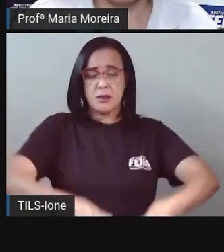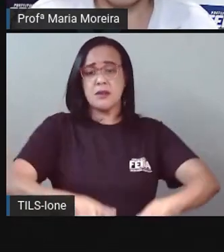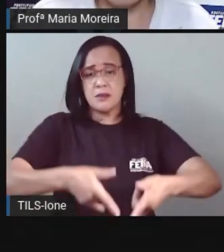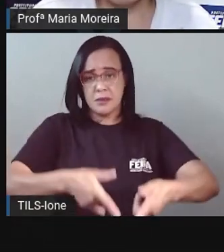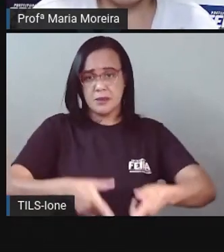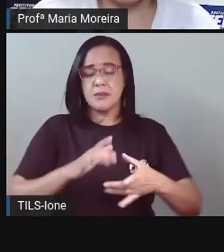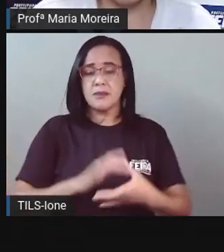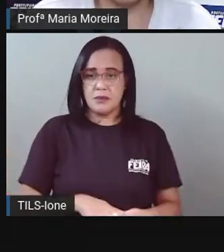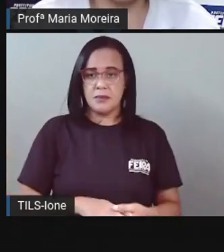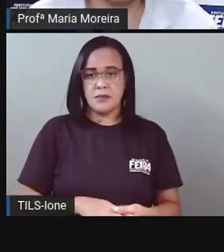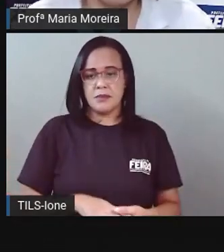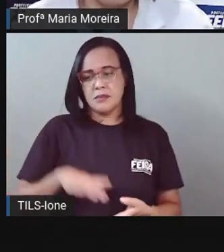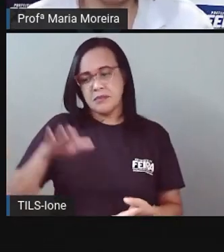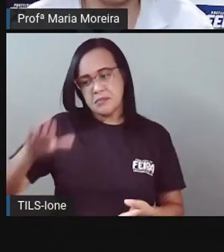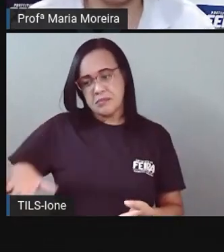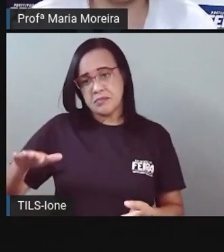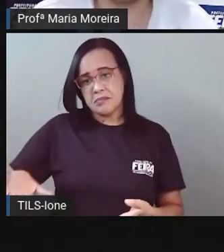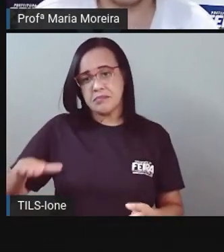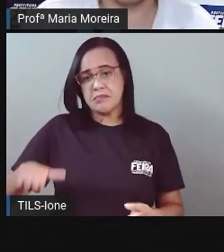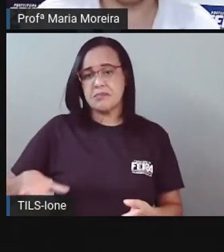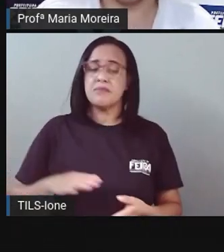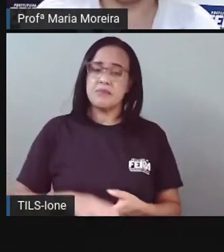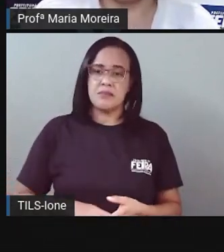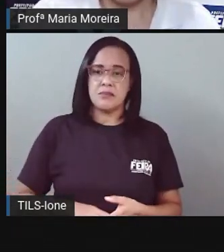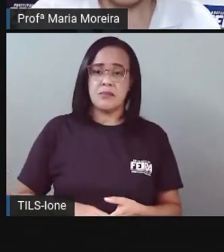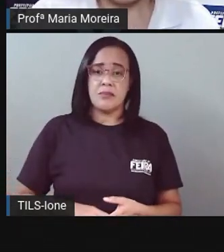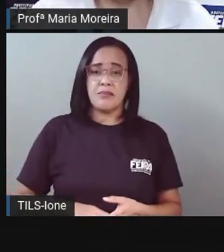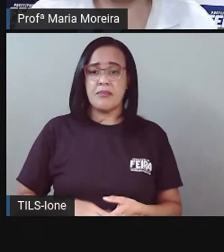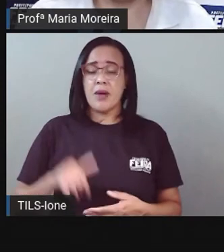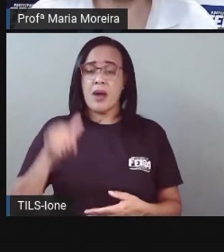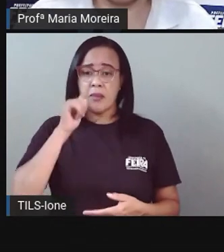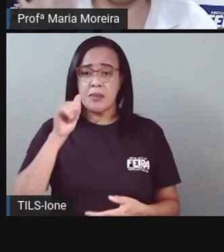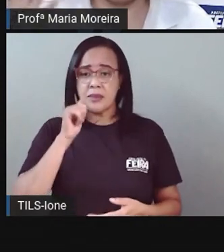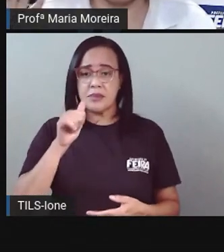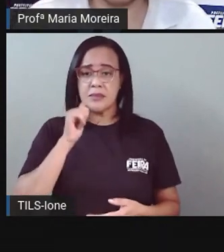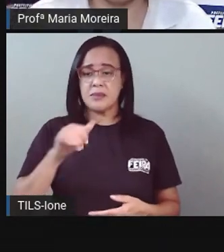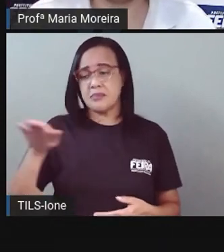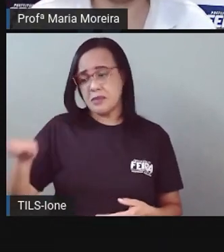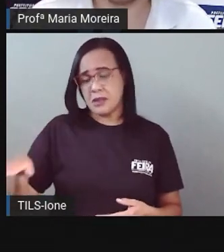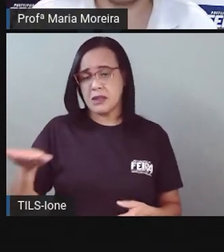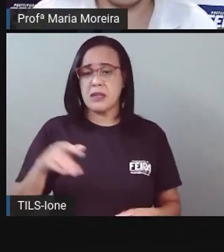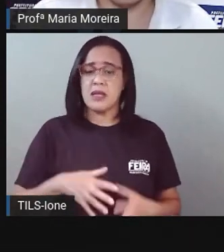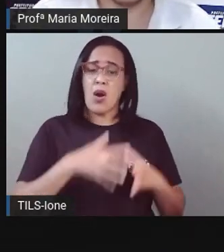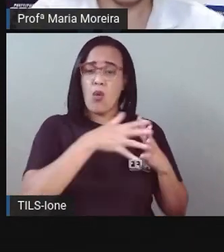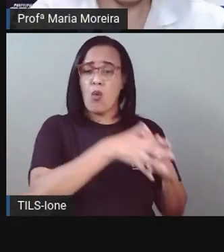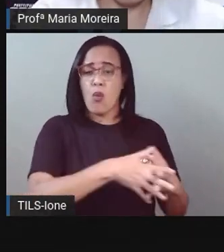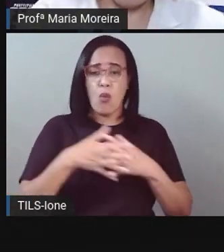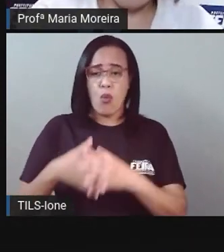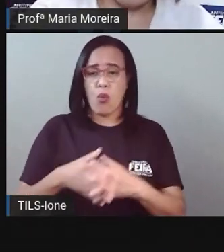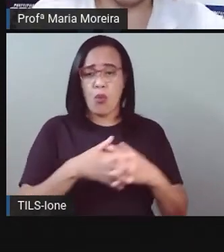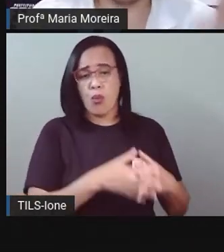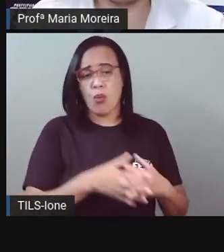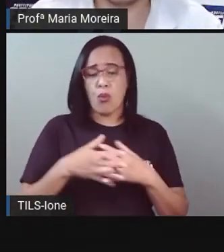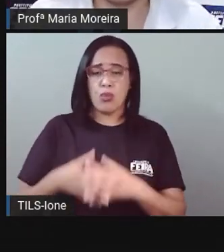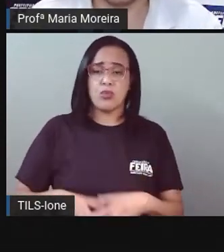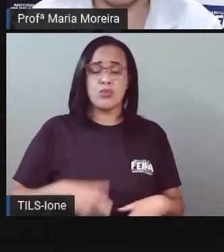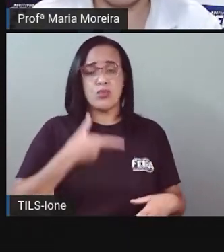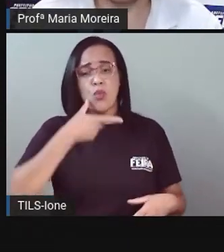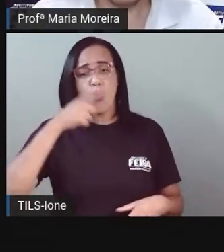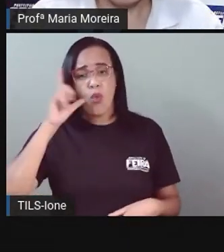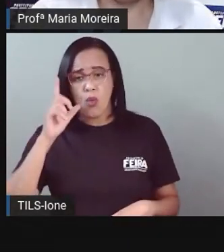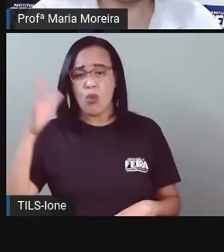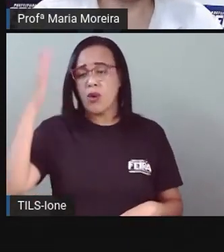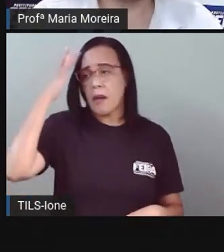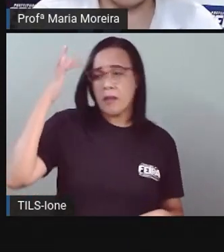pequena, né? Vive trocando ontem, hoje e amanhã. Era um tal de amanhã eu fui na praia, ontem eu vou